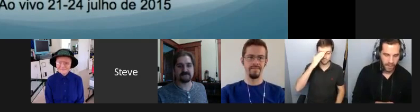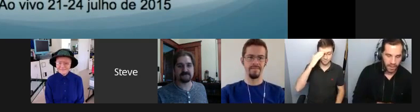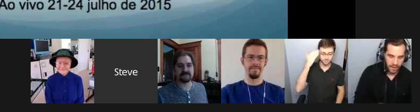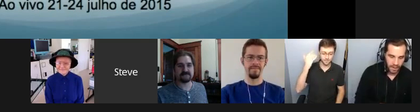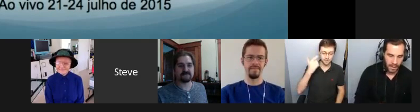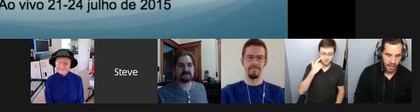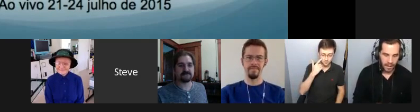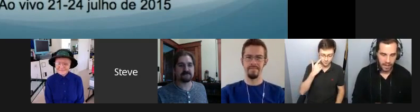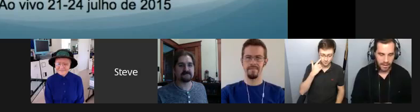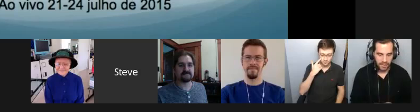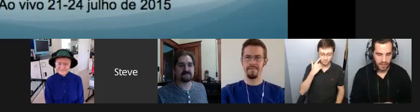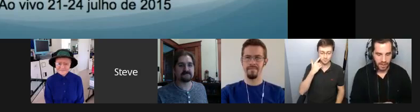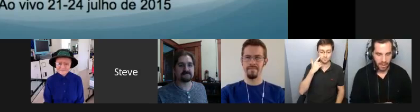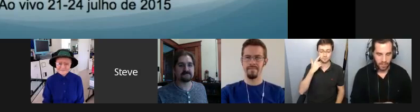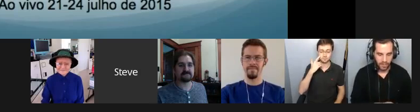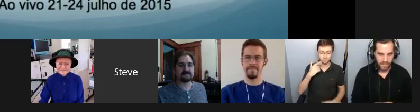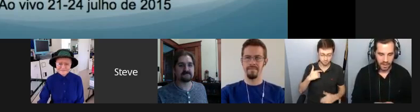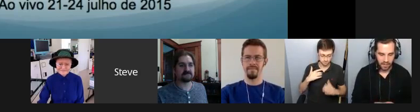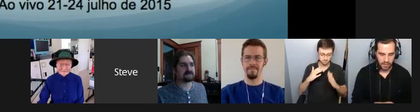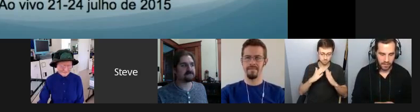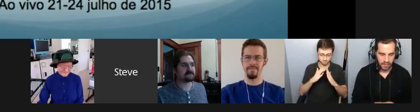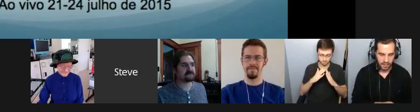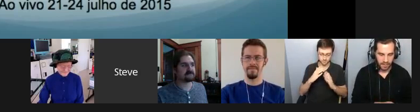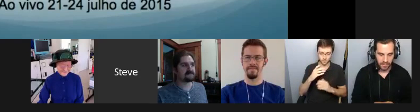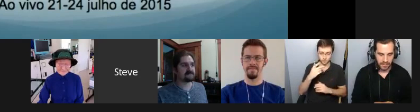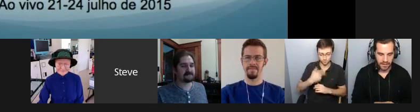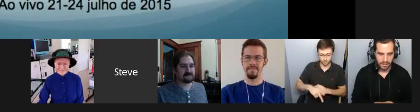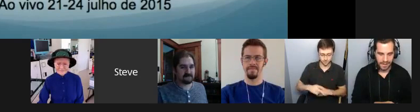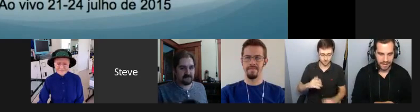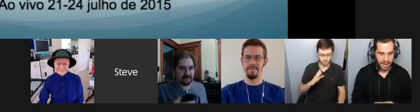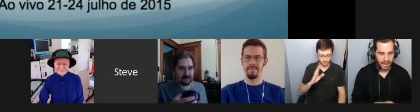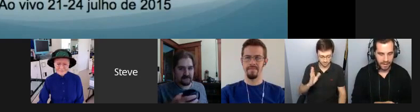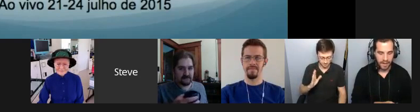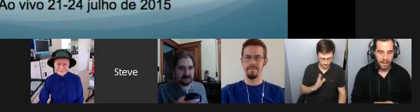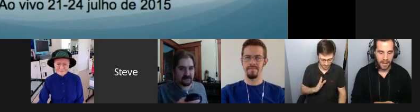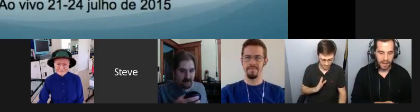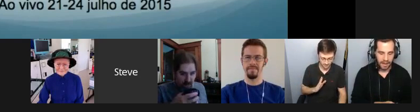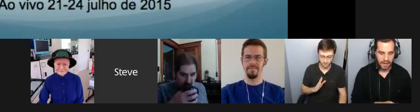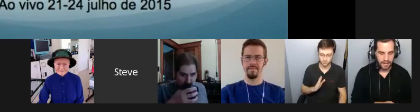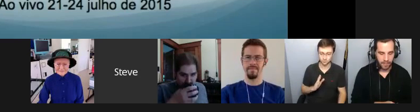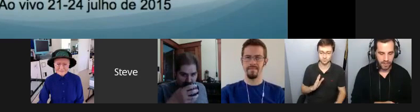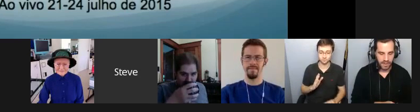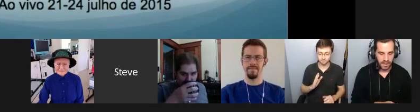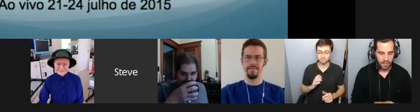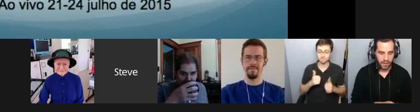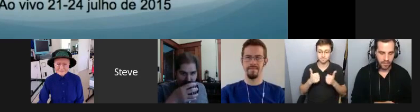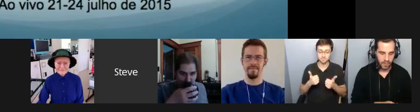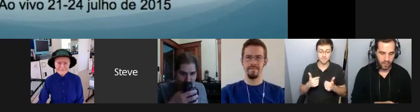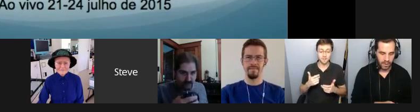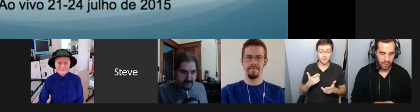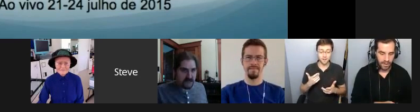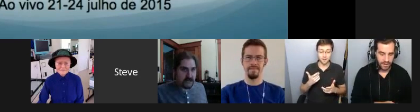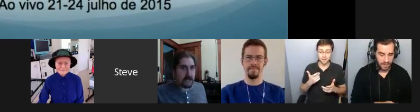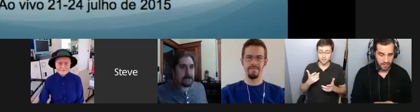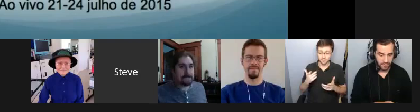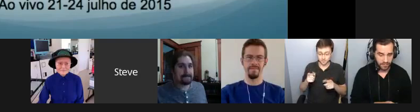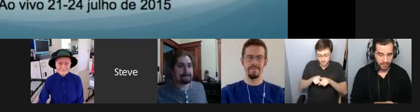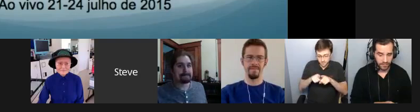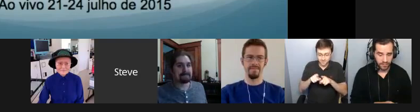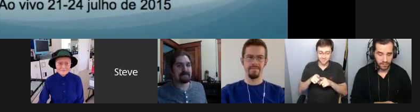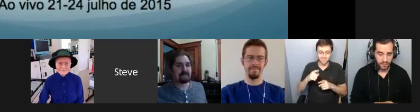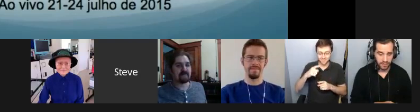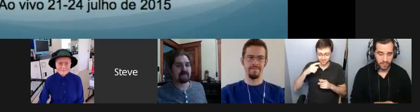Ok. Este é o meu sinal. This is my sign. Esse é o meu sinal. Eu sou aqui do